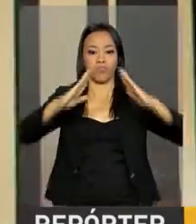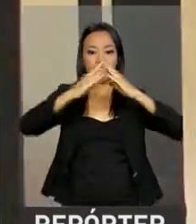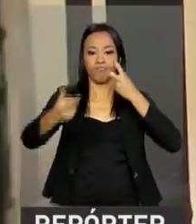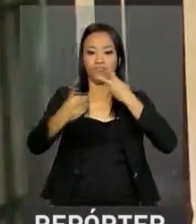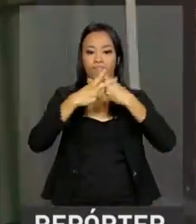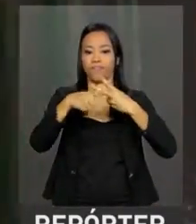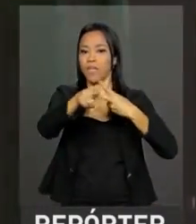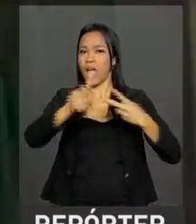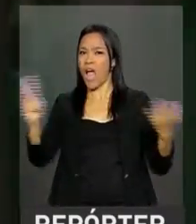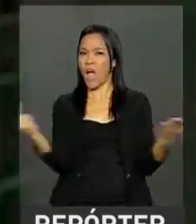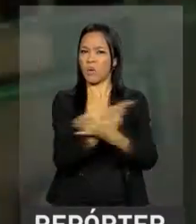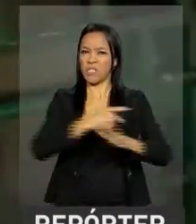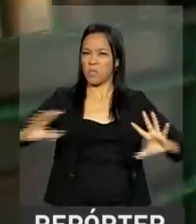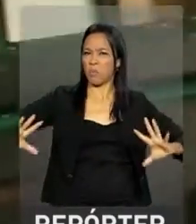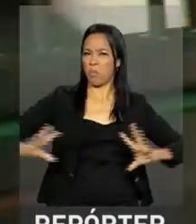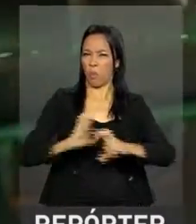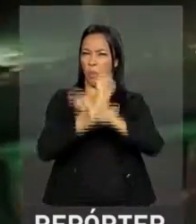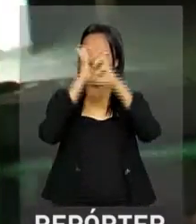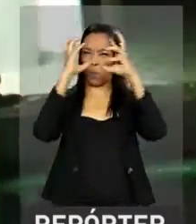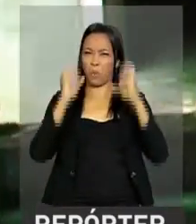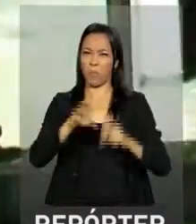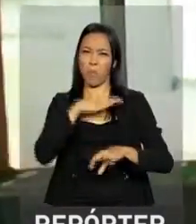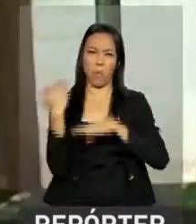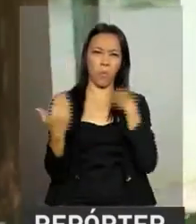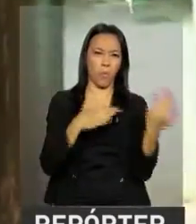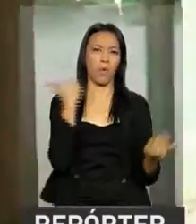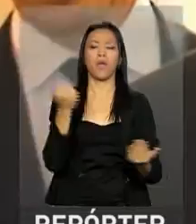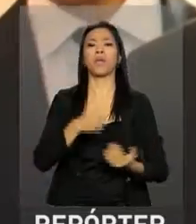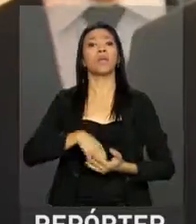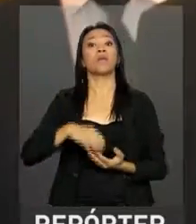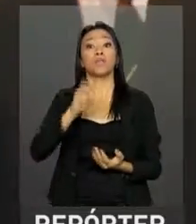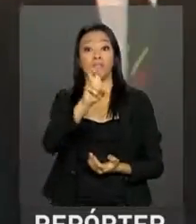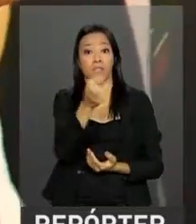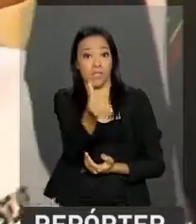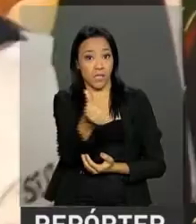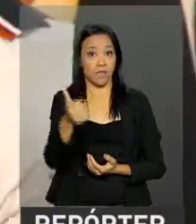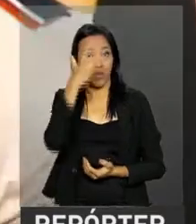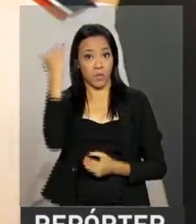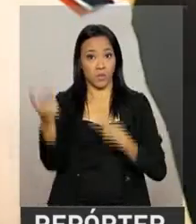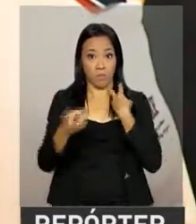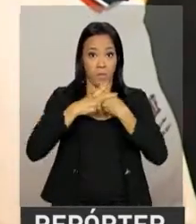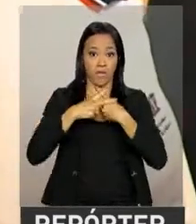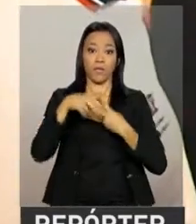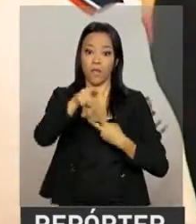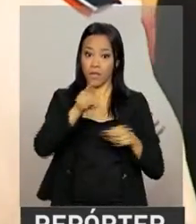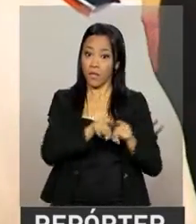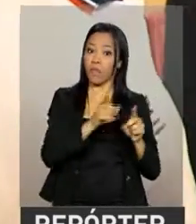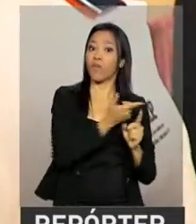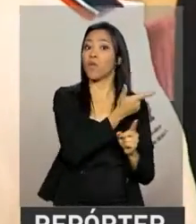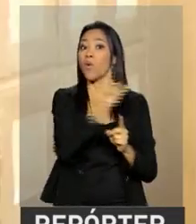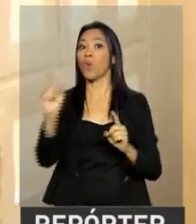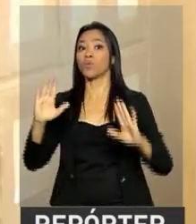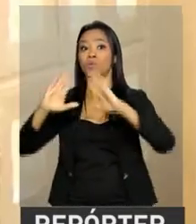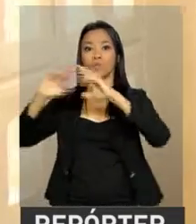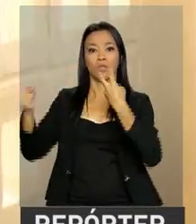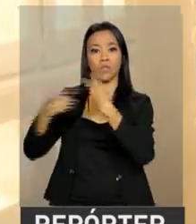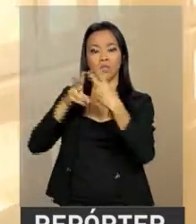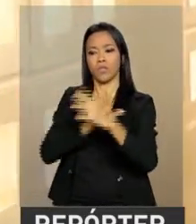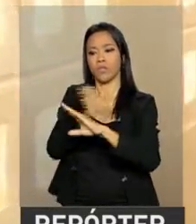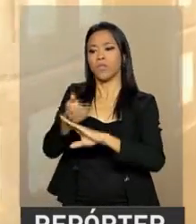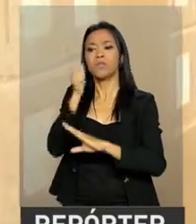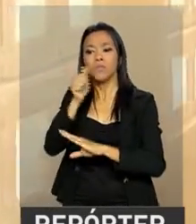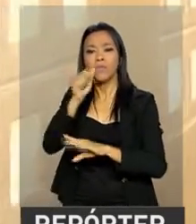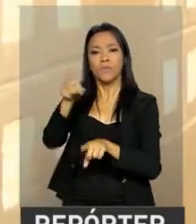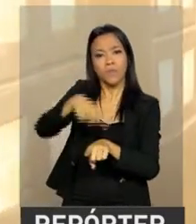rebelião que levou à morte de 56 presidiários. Ele também esteve no presídio feminino na capital do Amazonas.